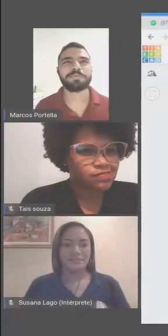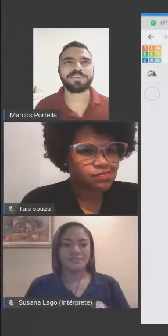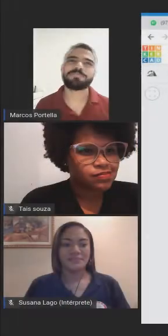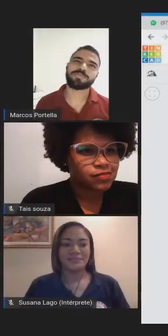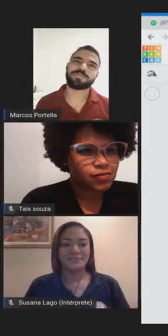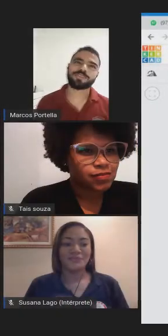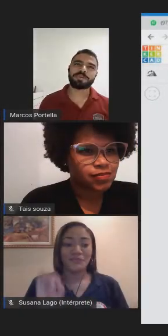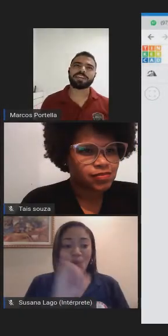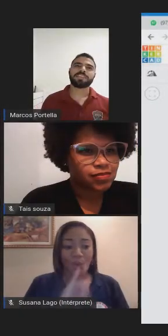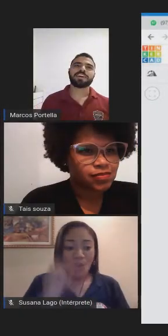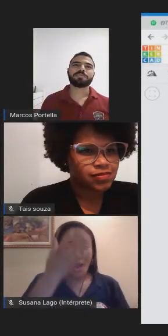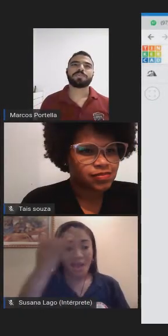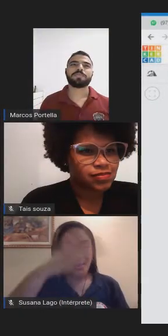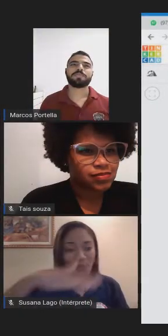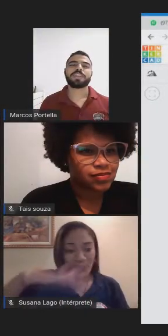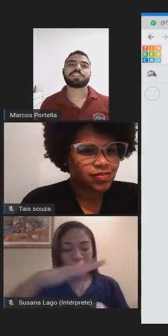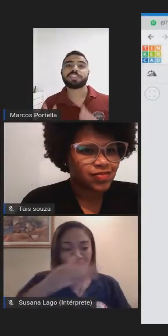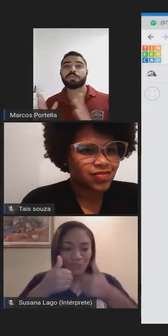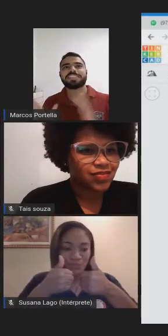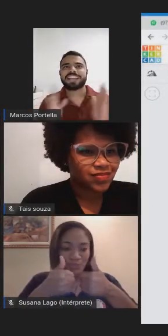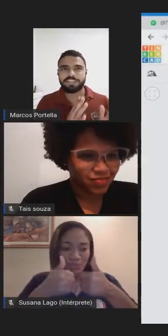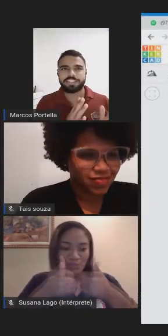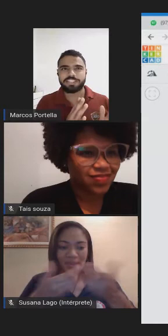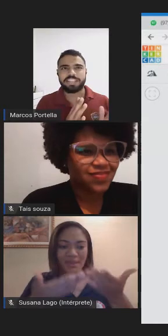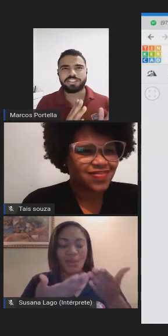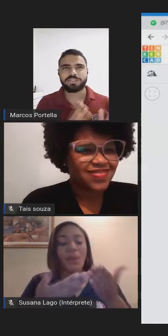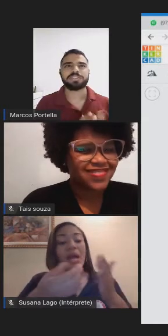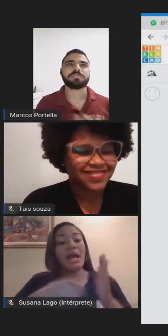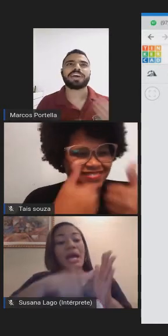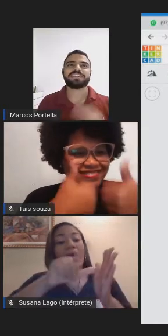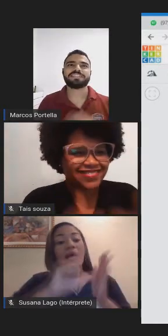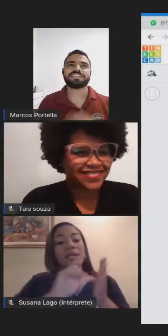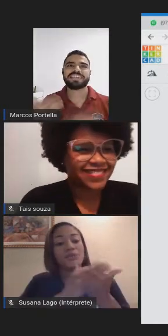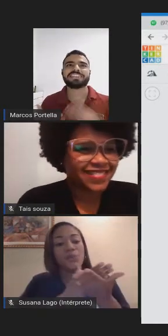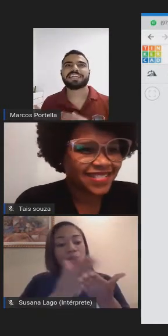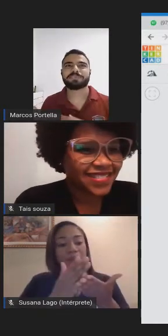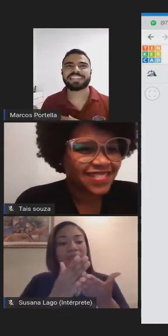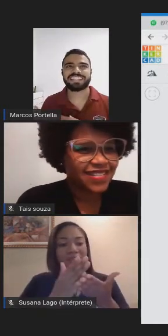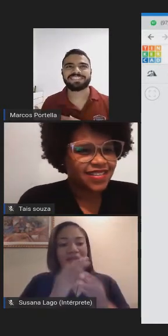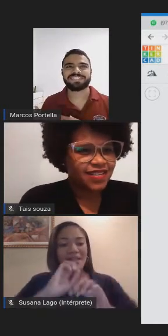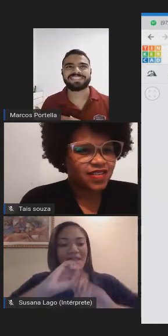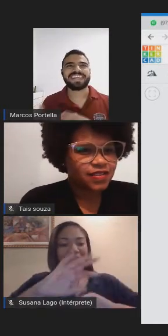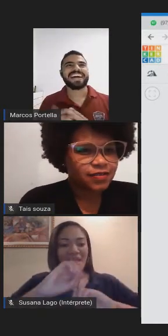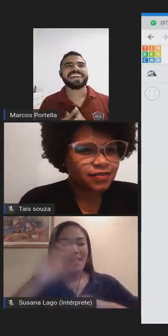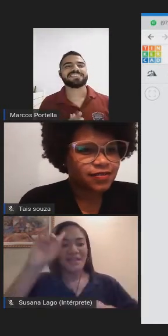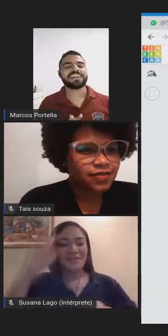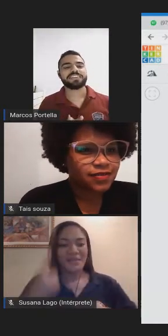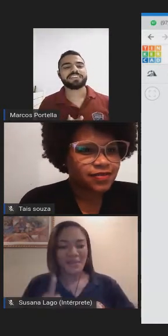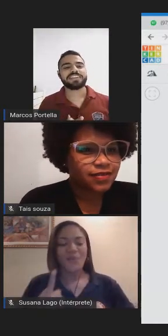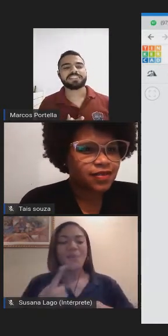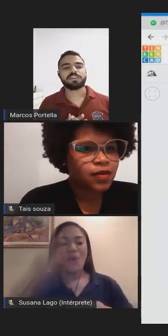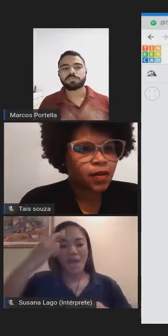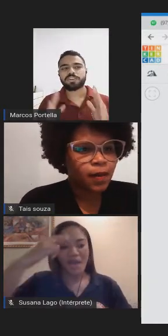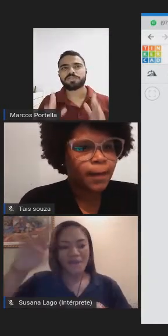E aí, meu povo, tudo bem? Bom, antes de começar a aula de Thaís de hoje, bora revisar a atividade passada. A gente